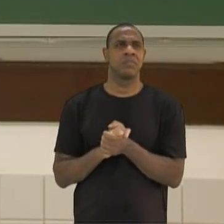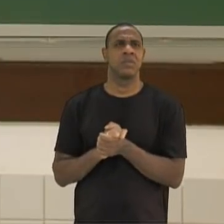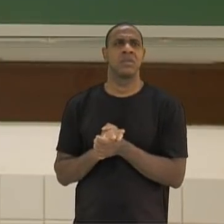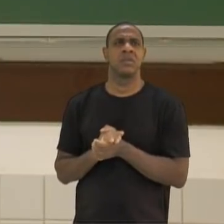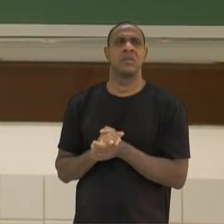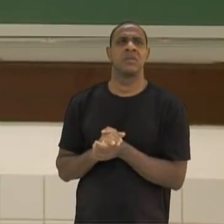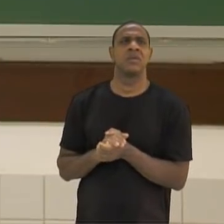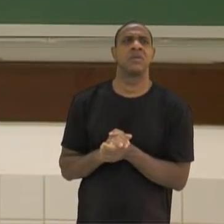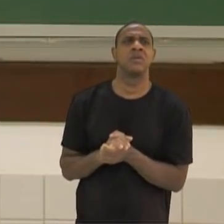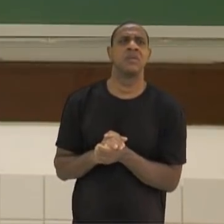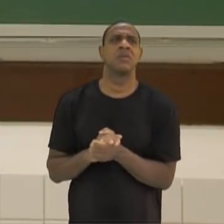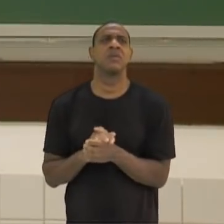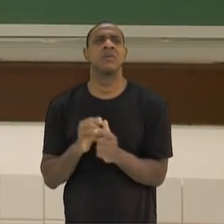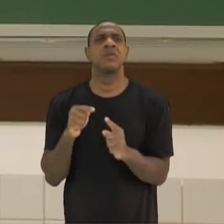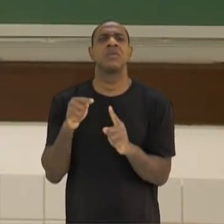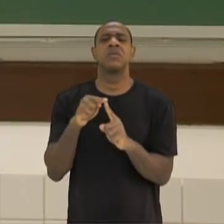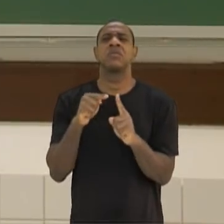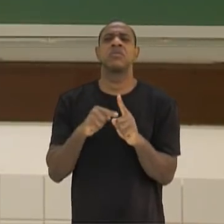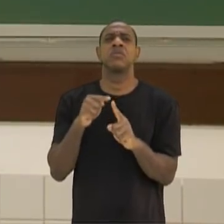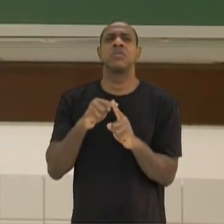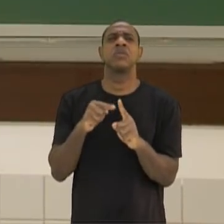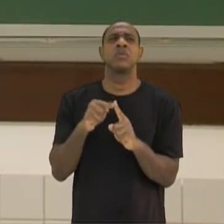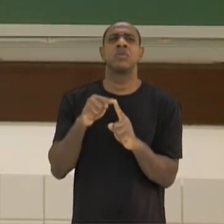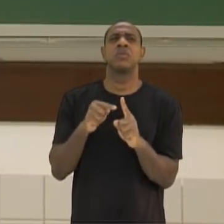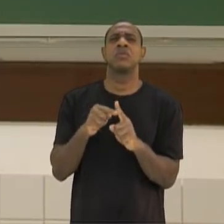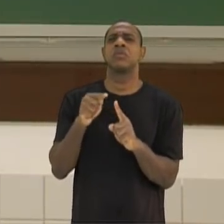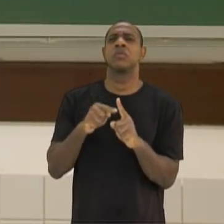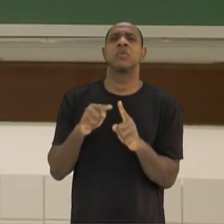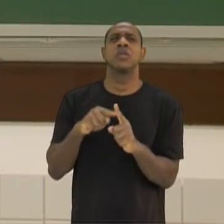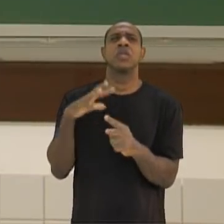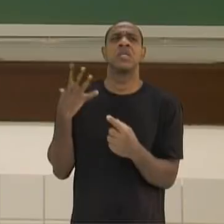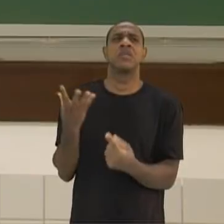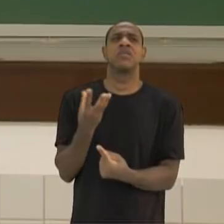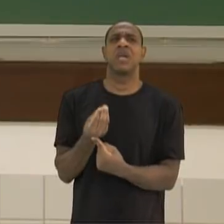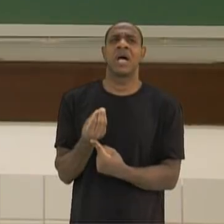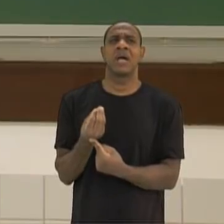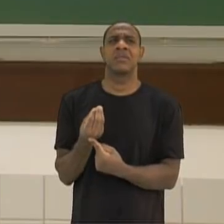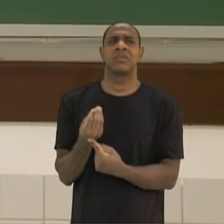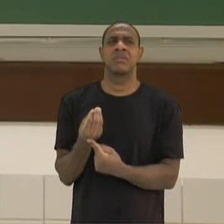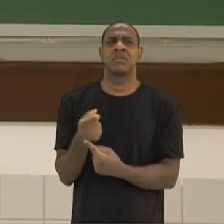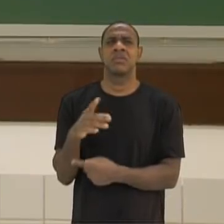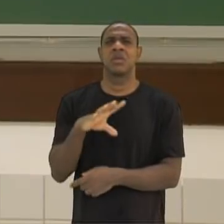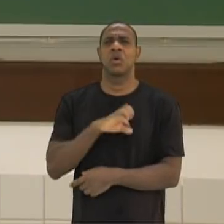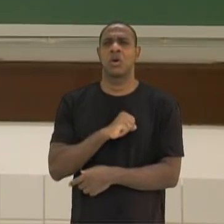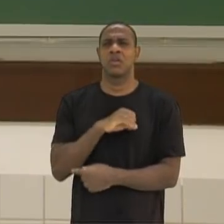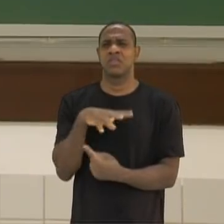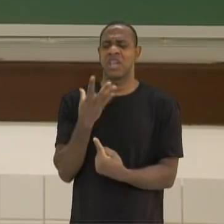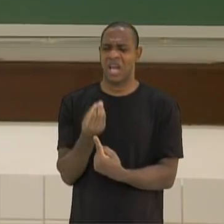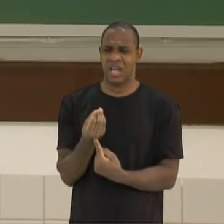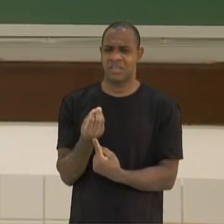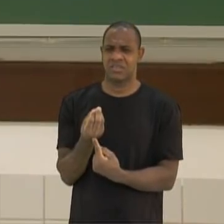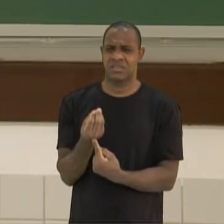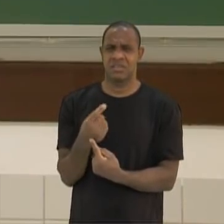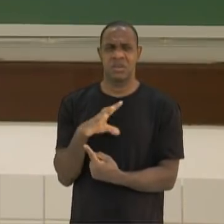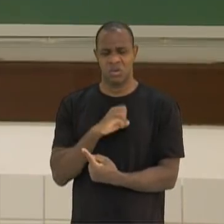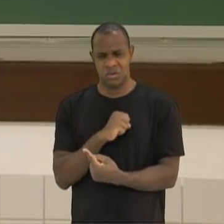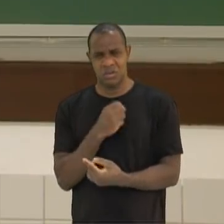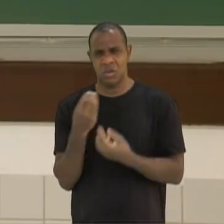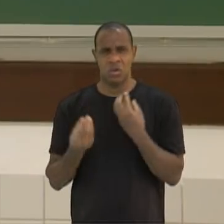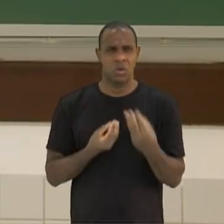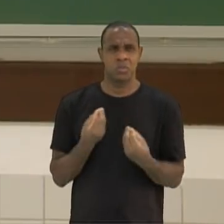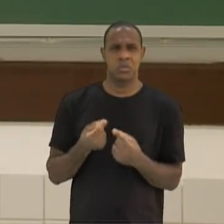Tipos de arte, gente. O que são esses tipos de arte? Você gosta de arte? Você gosta da aula de arte? Muito legal, né?